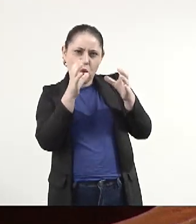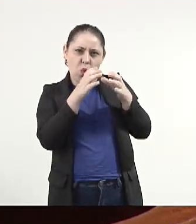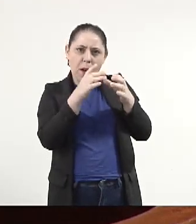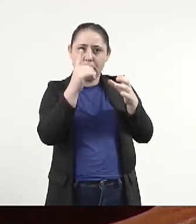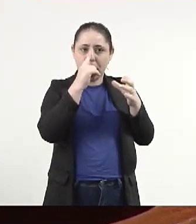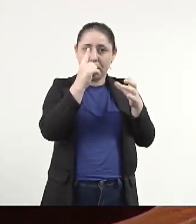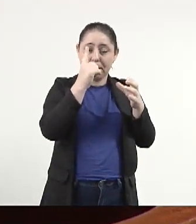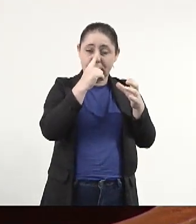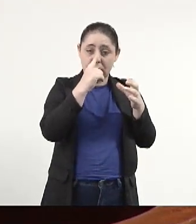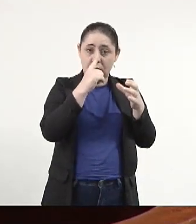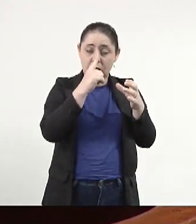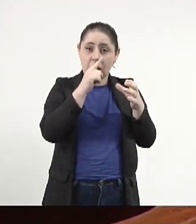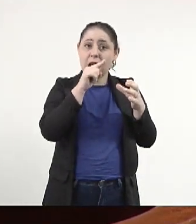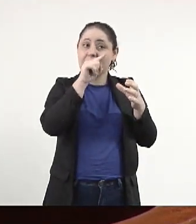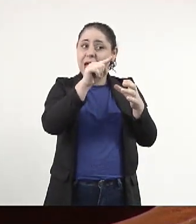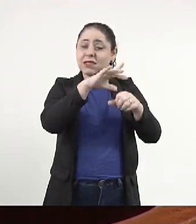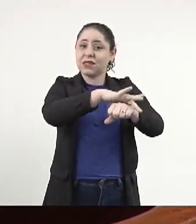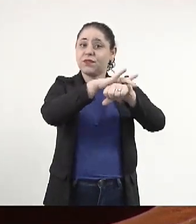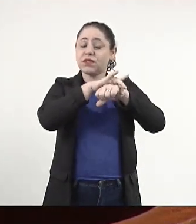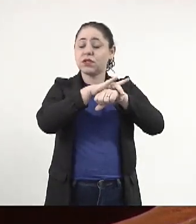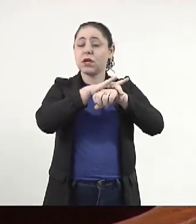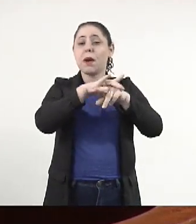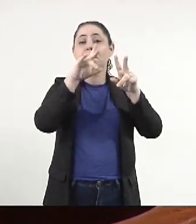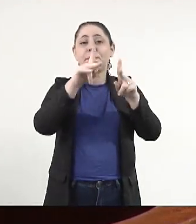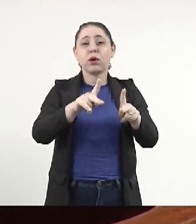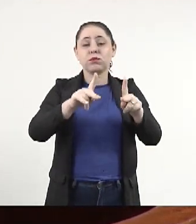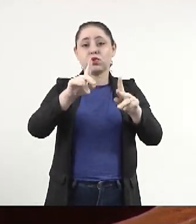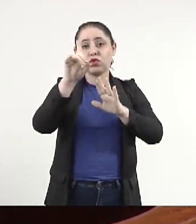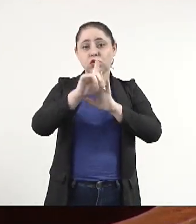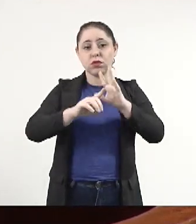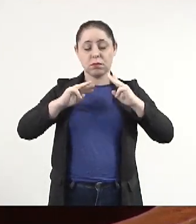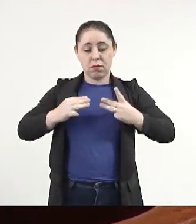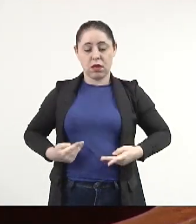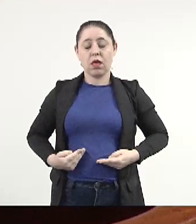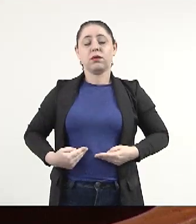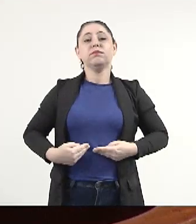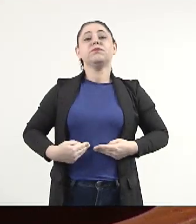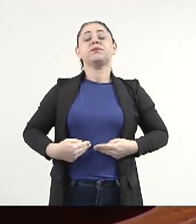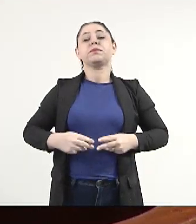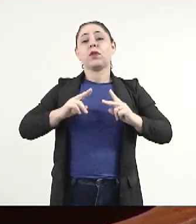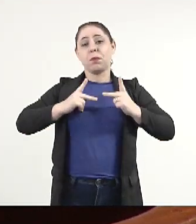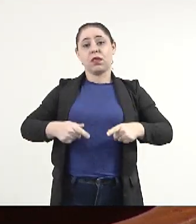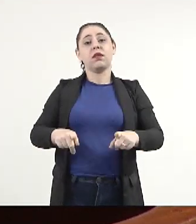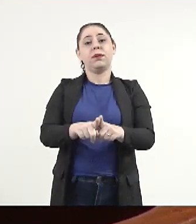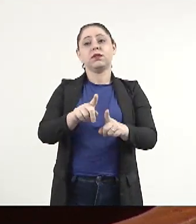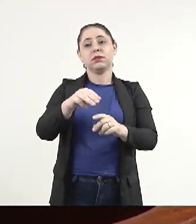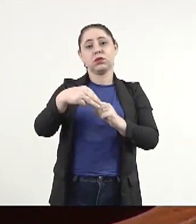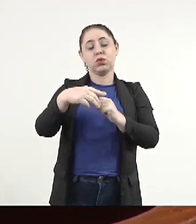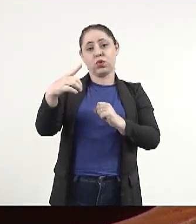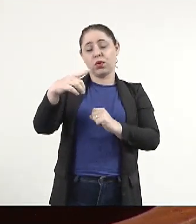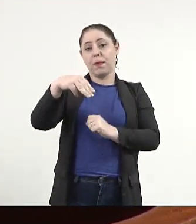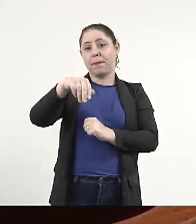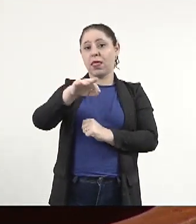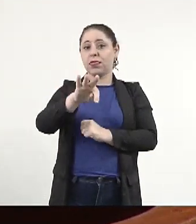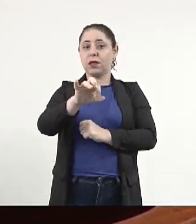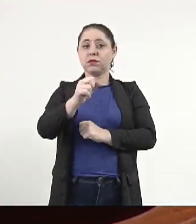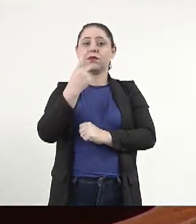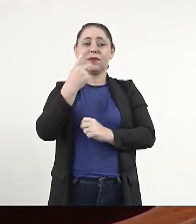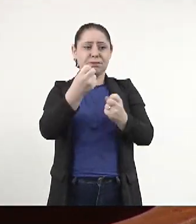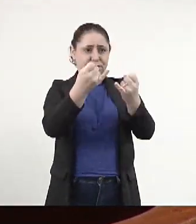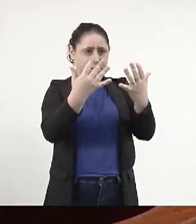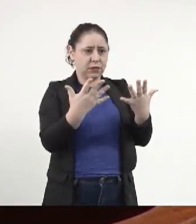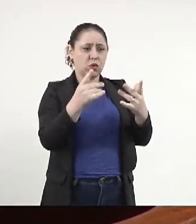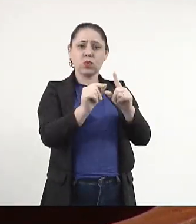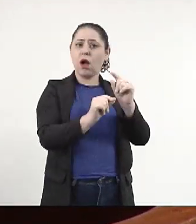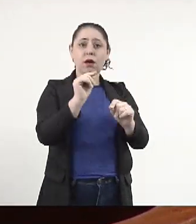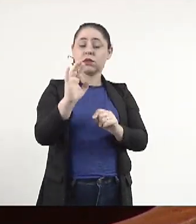de mães na Defensoria Pública dos Direitos Humanos com o doutor Matheus. E lá, essas mães colocaram